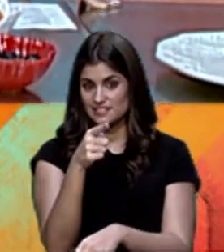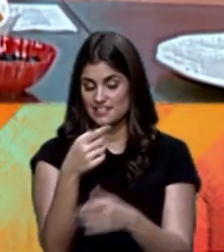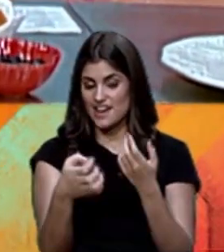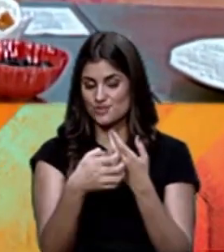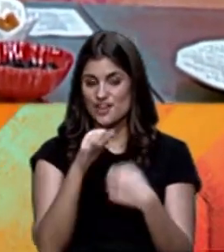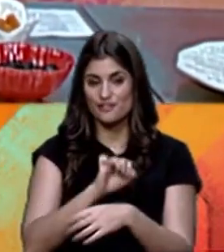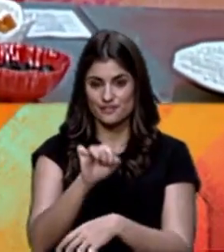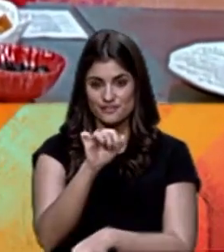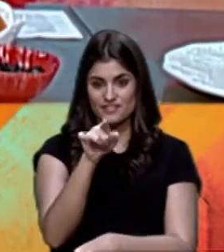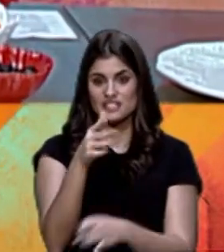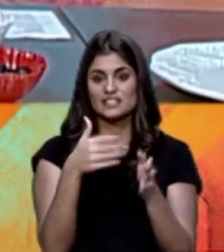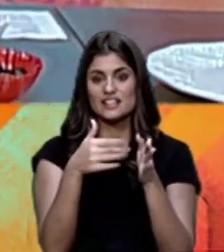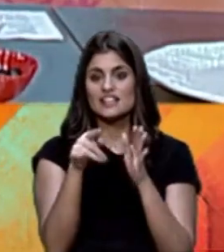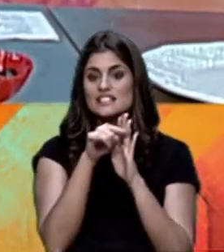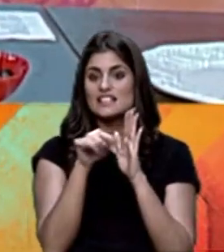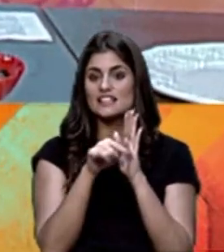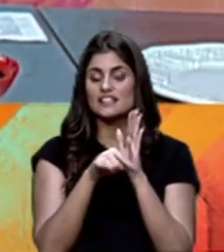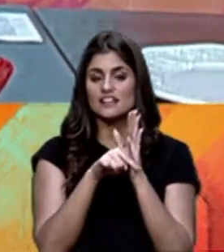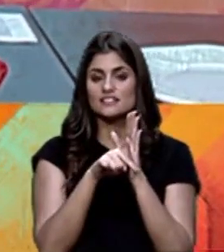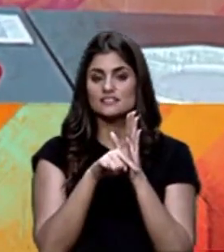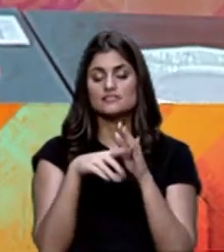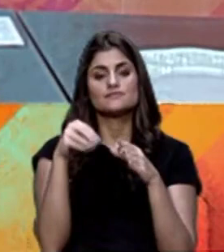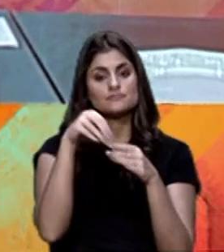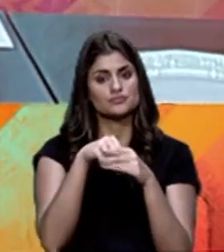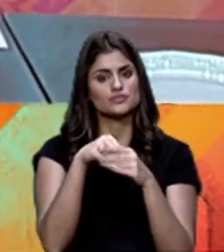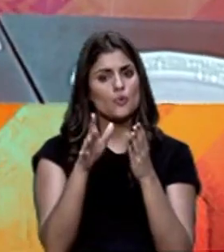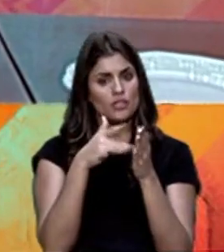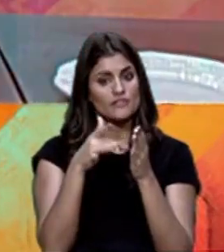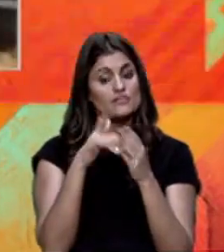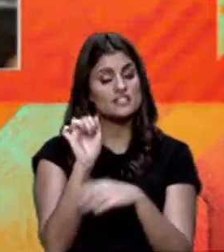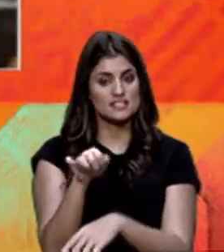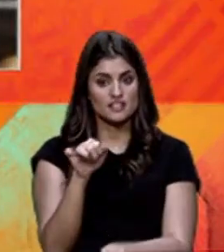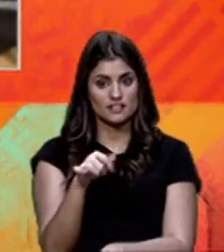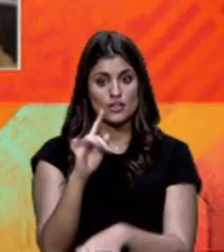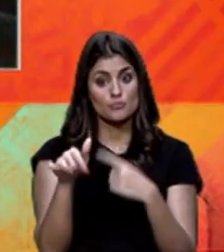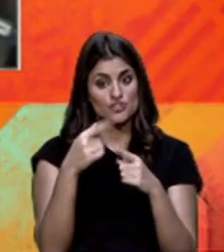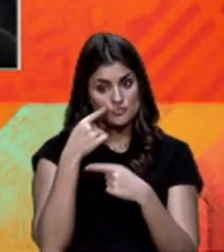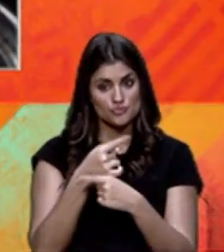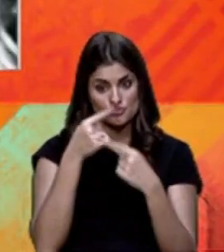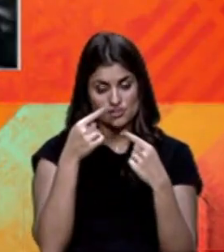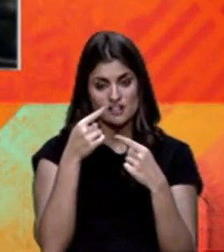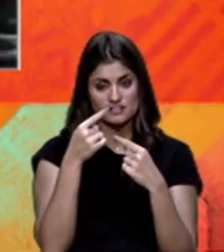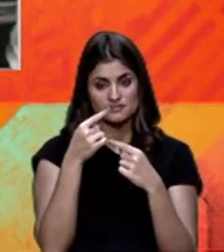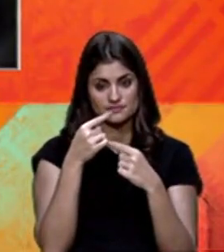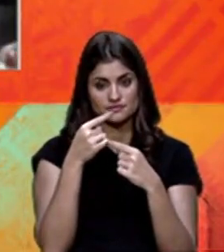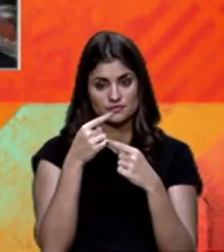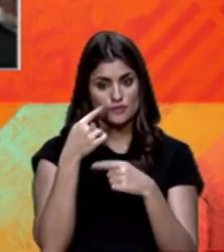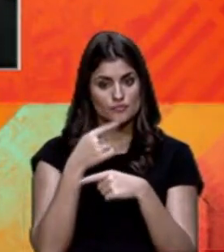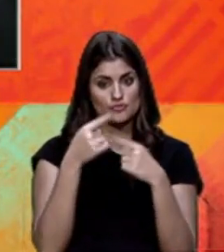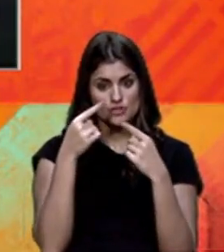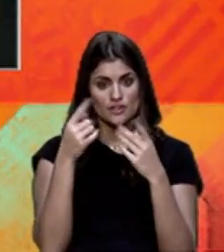cozinha. Esta receita faz parte do livro? Oh, Sónia, faz. Eu ia depois mostrar. Eu vou mostrar